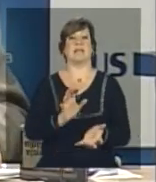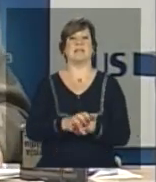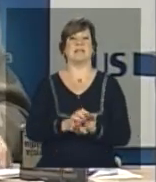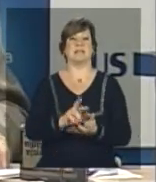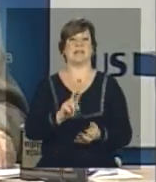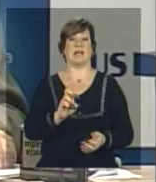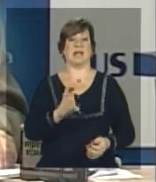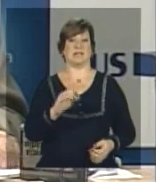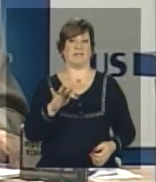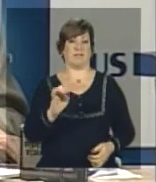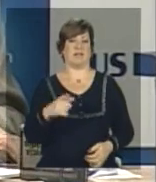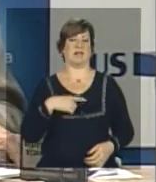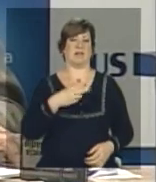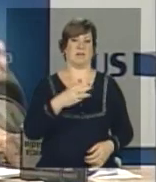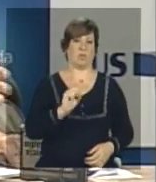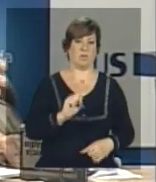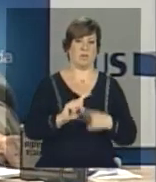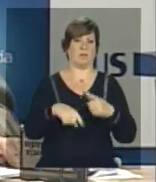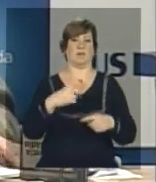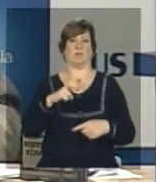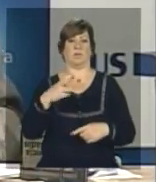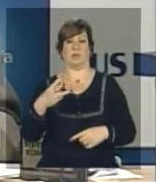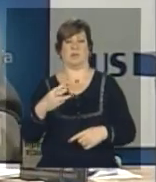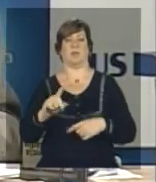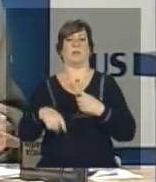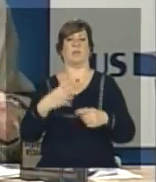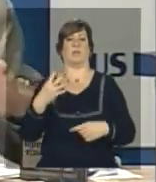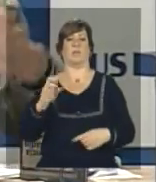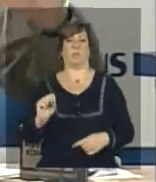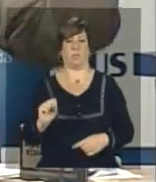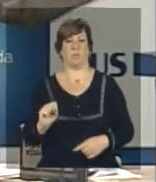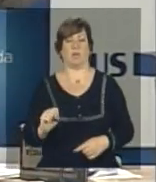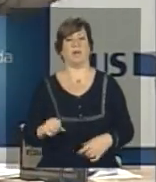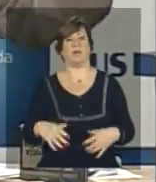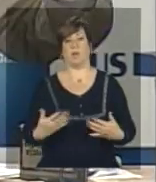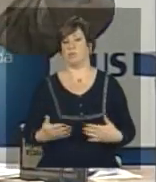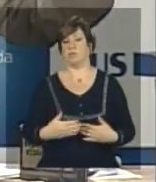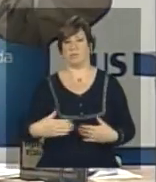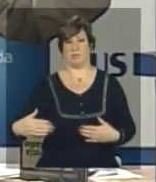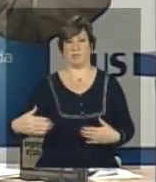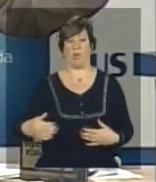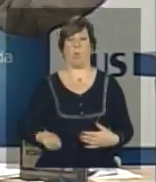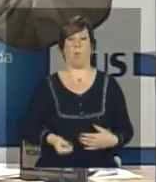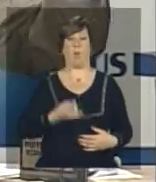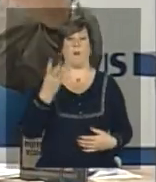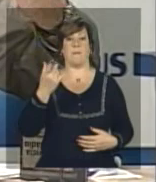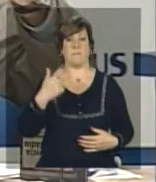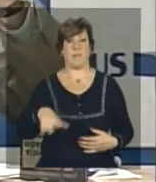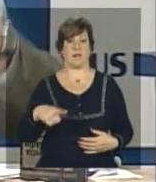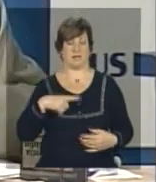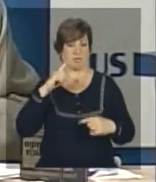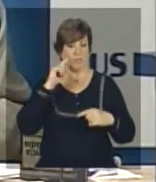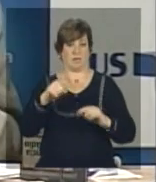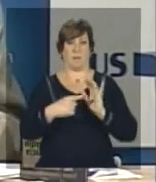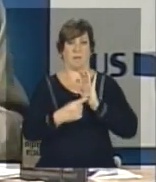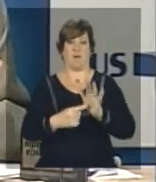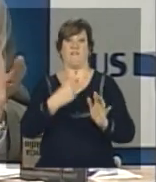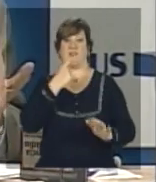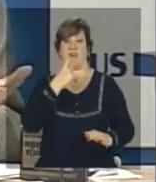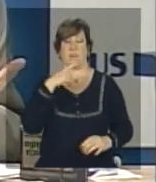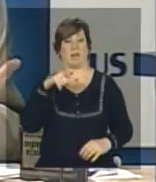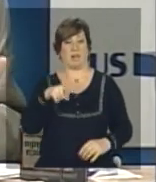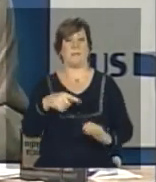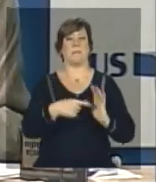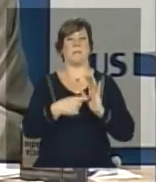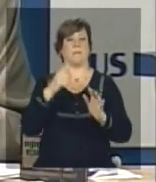Recife, 38, 53, depois 48 e assim por diante. Então, quanto mais ali vermelho, é um sinal de que há